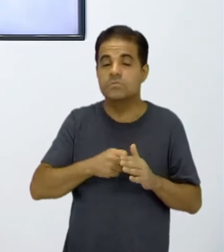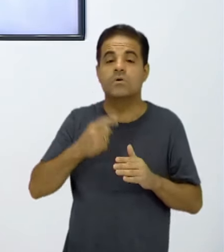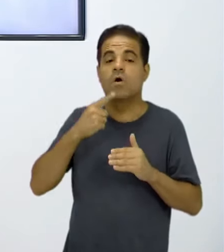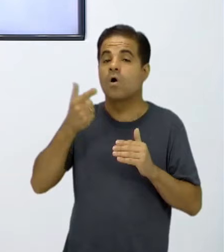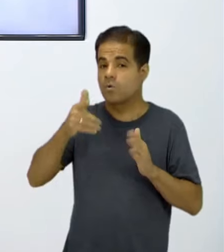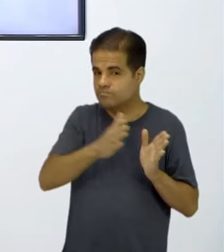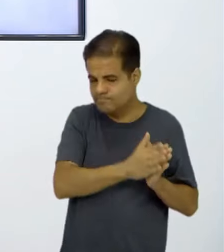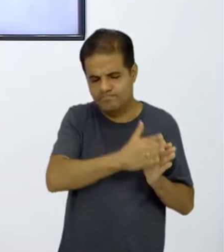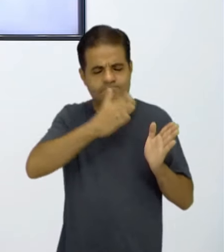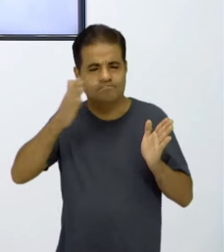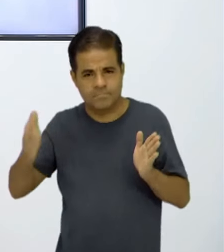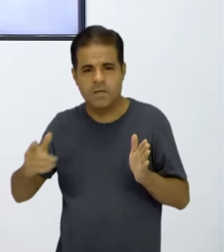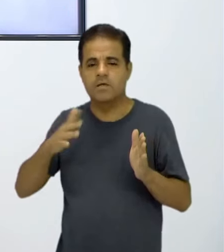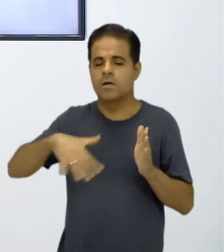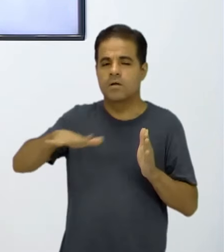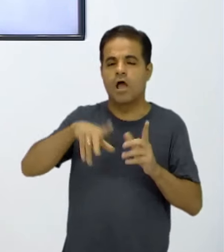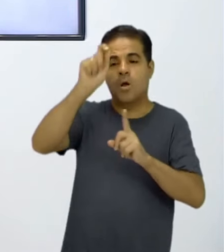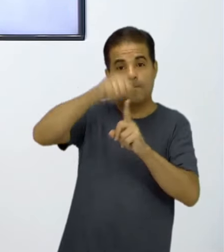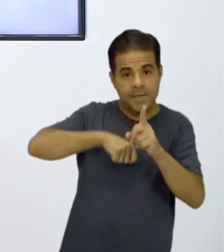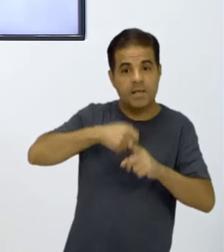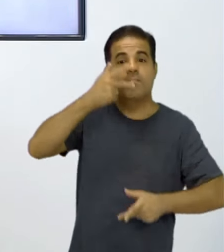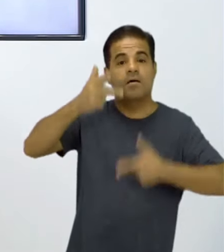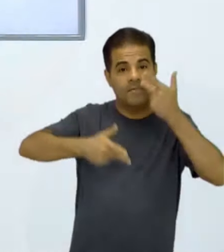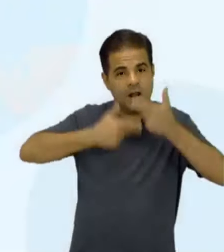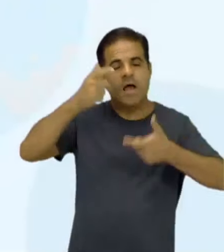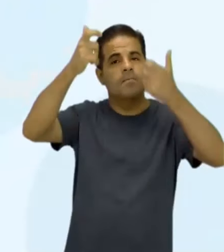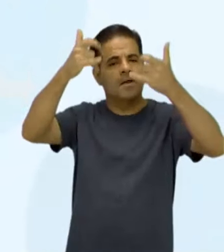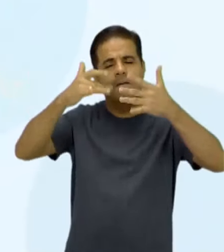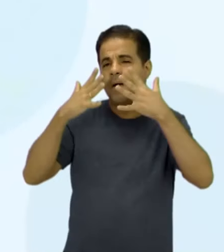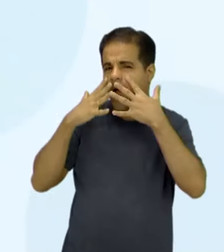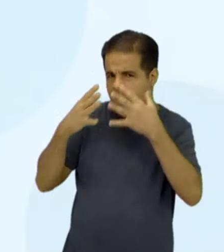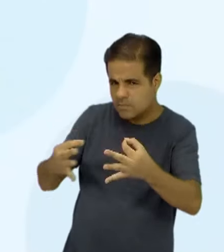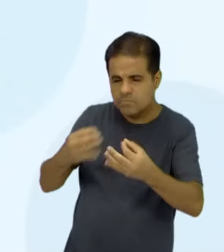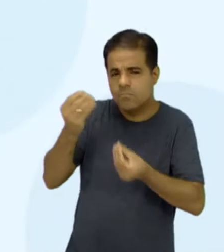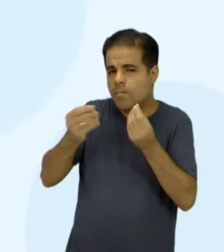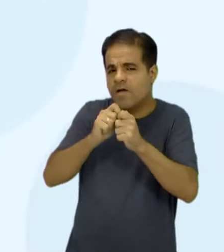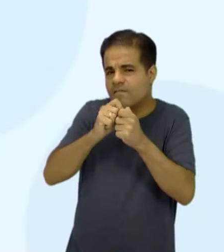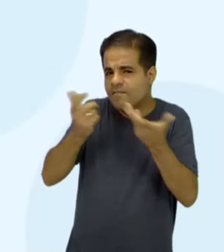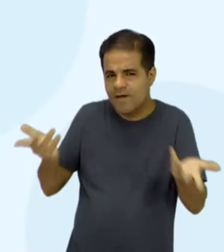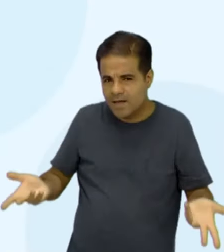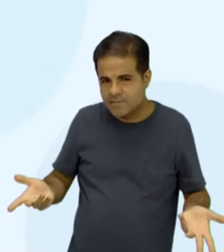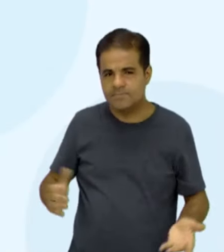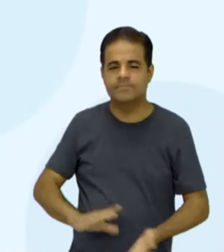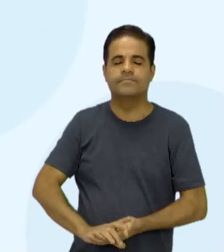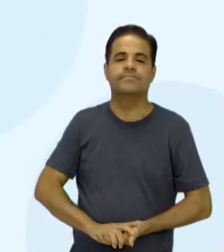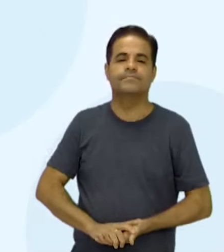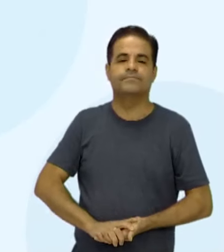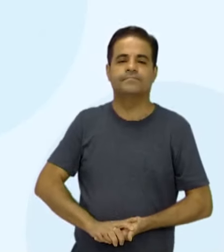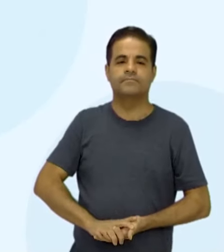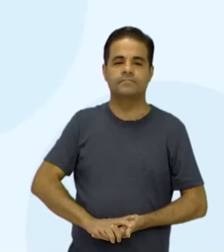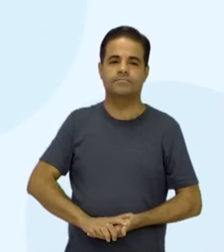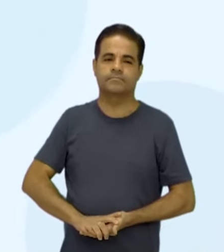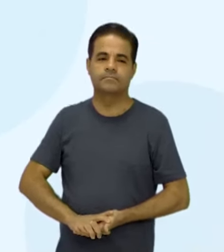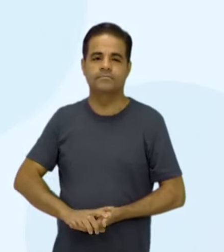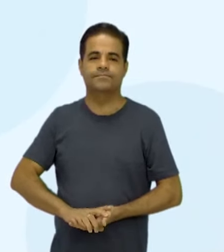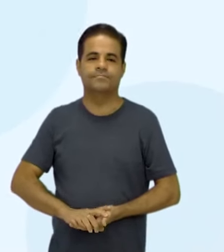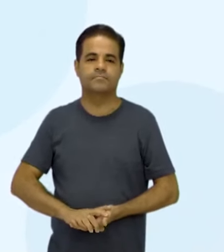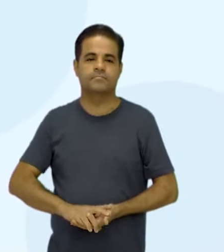para o restante porque agora a gente tem o resto do mês para falar né então presta atenção que eu como fica e leva